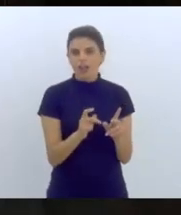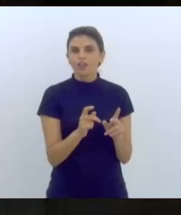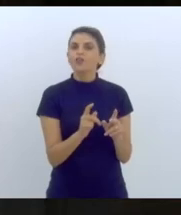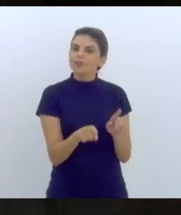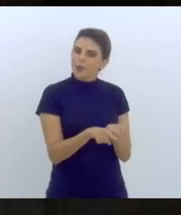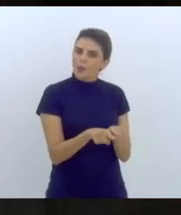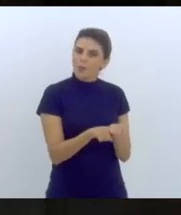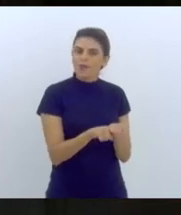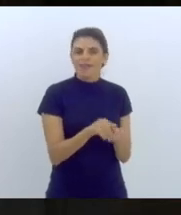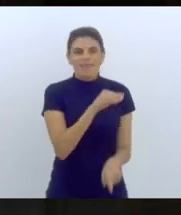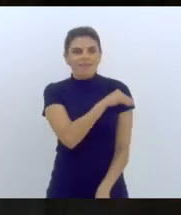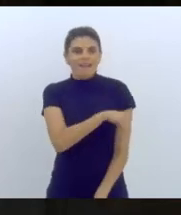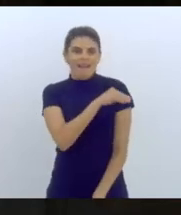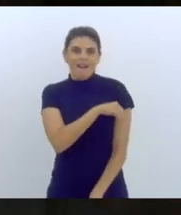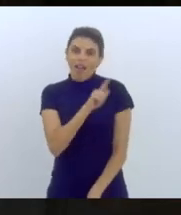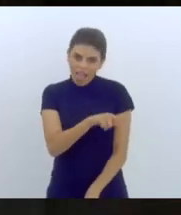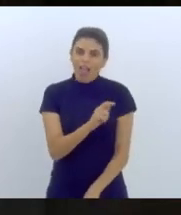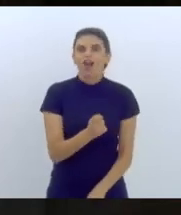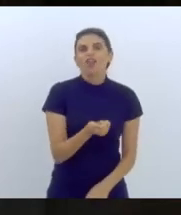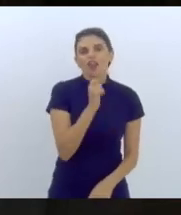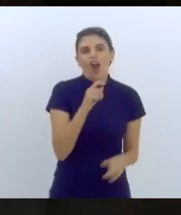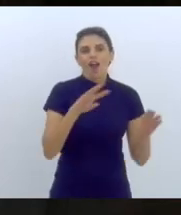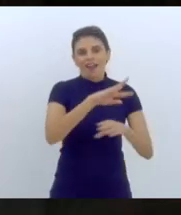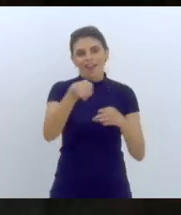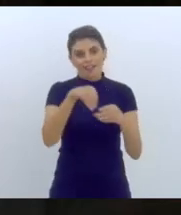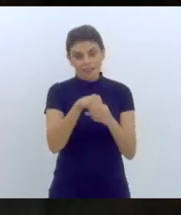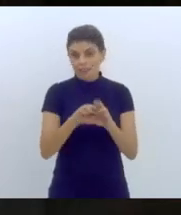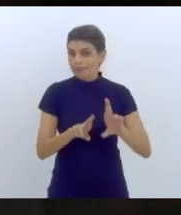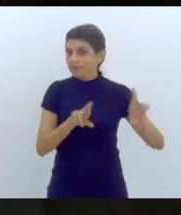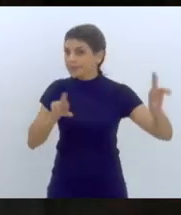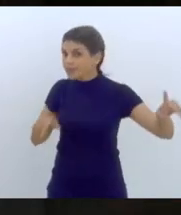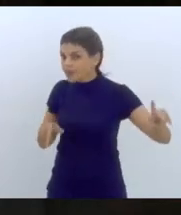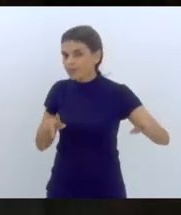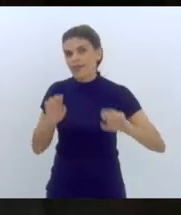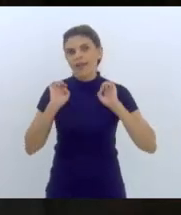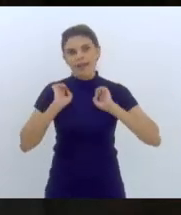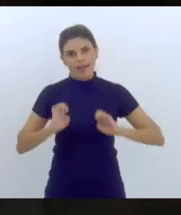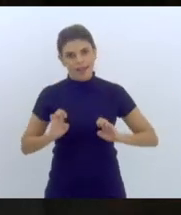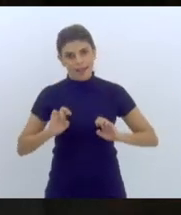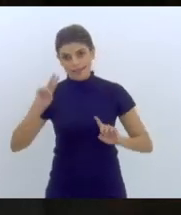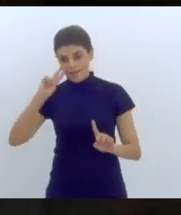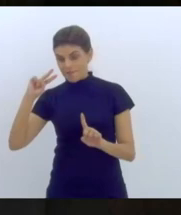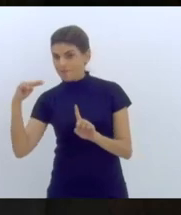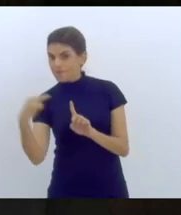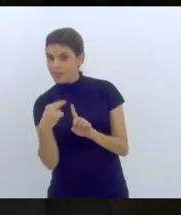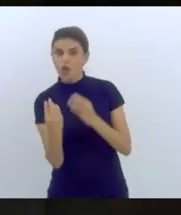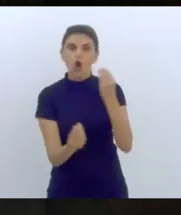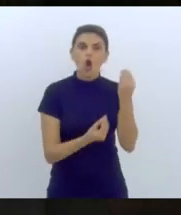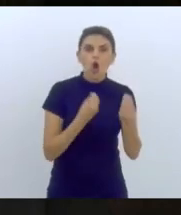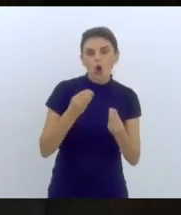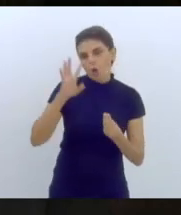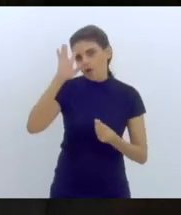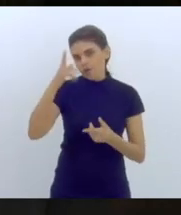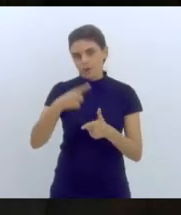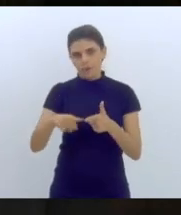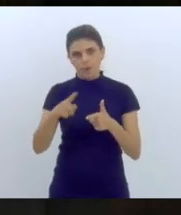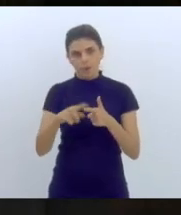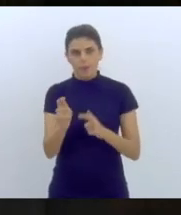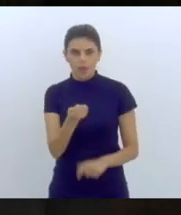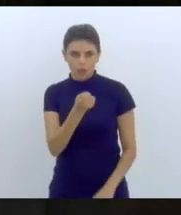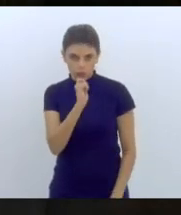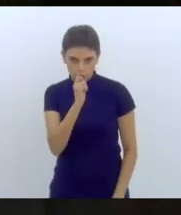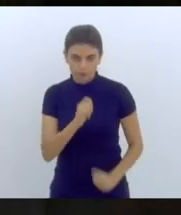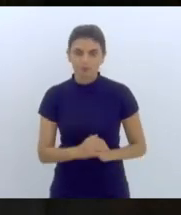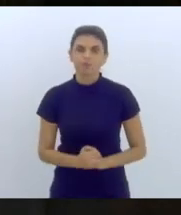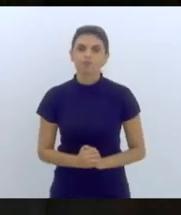diferença ética entre a gente, inclusive na nossa visão sobre como lidar com as drogas. Assim